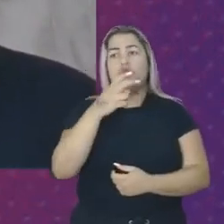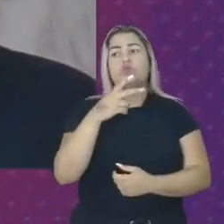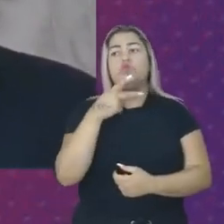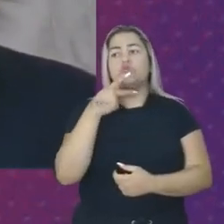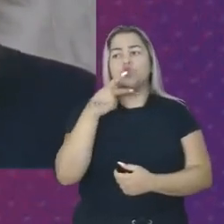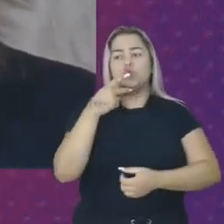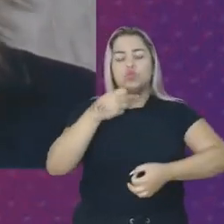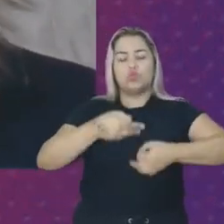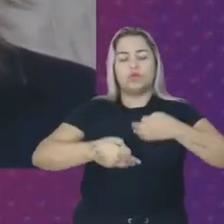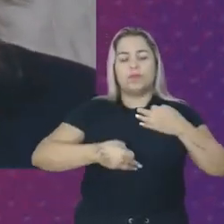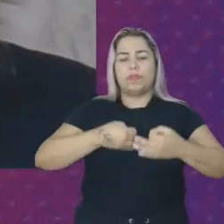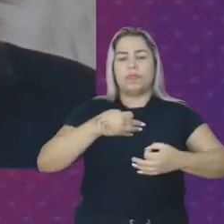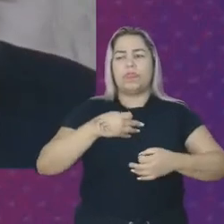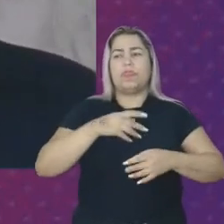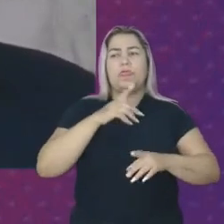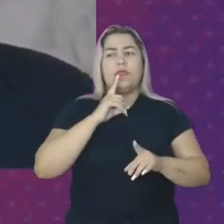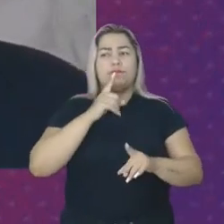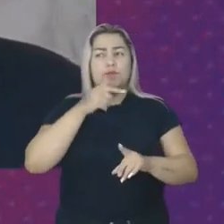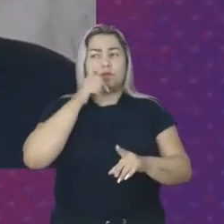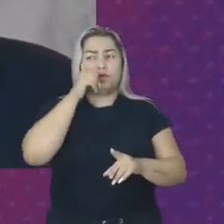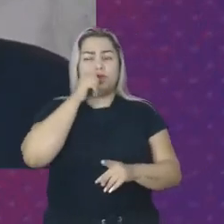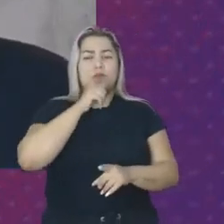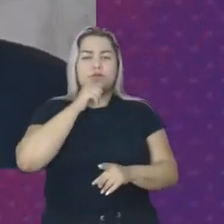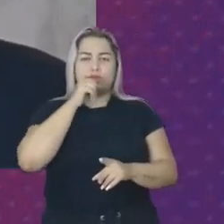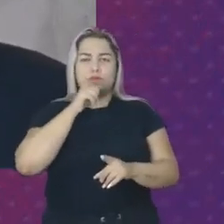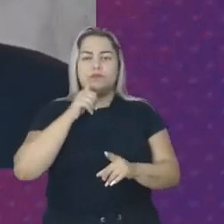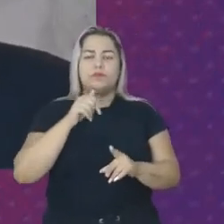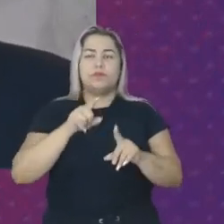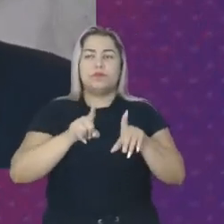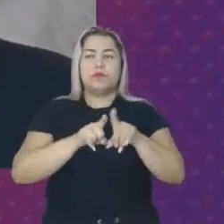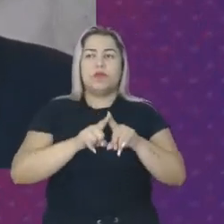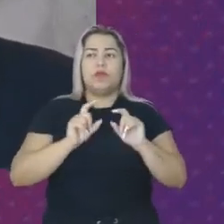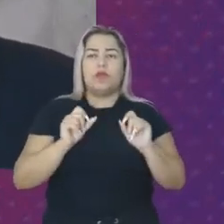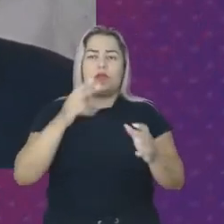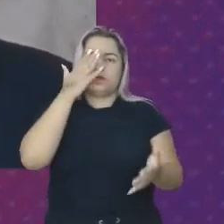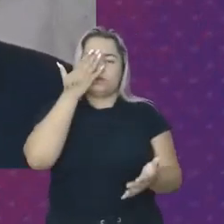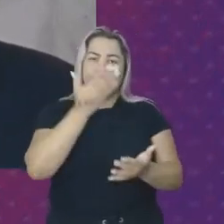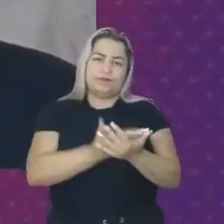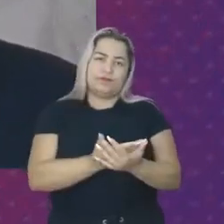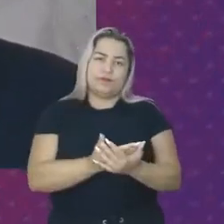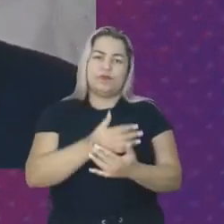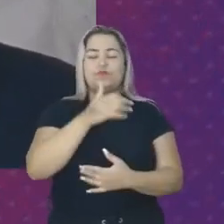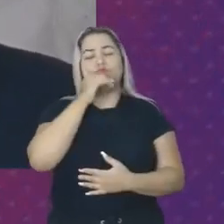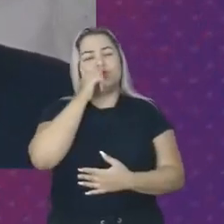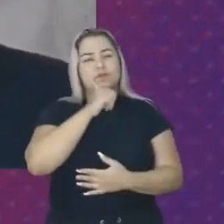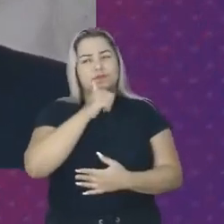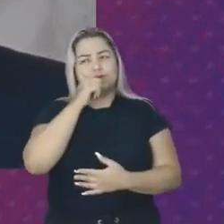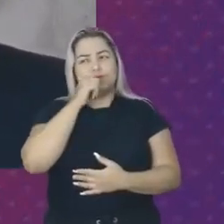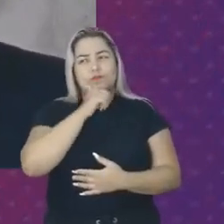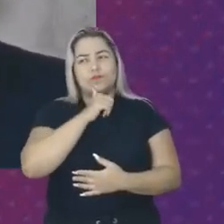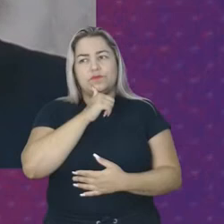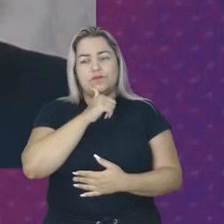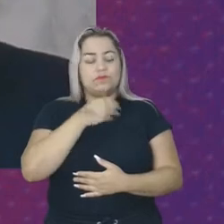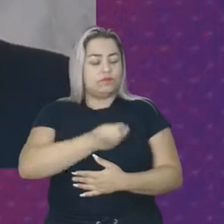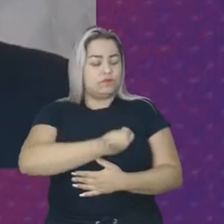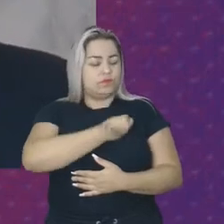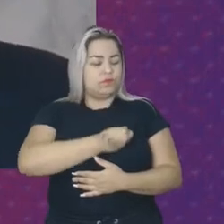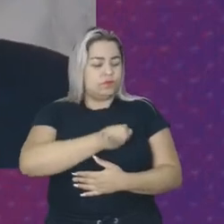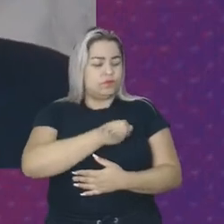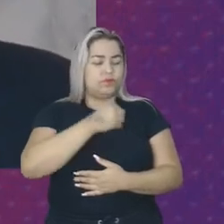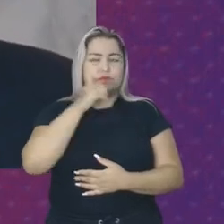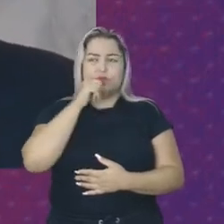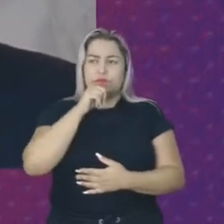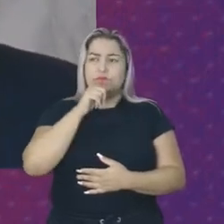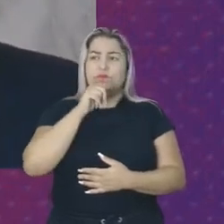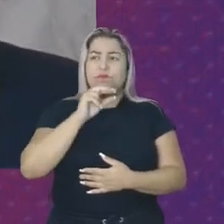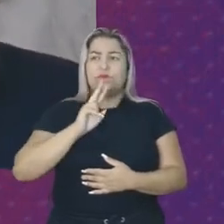subjugação, de subordinação da mulher, e que, portanto, leva a crer de que as mulheres, de que as vidas das mulheres